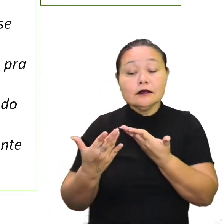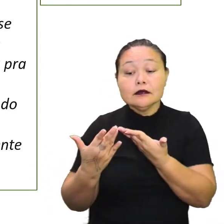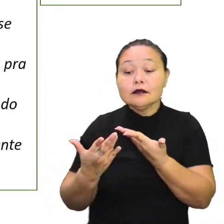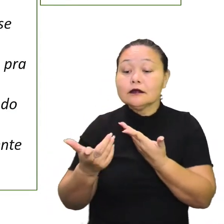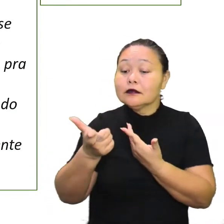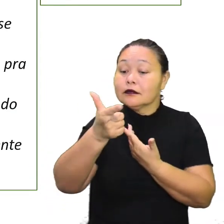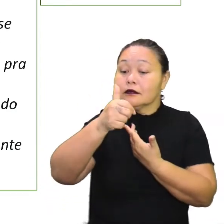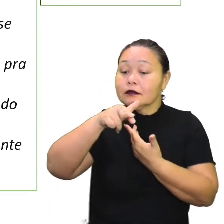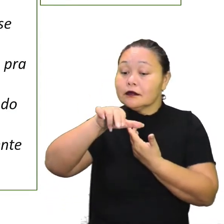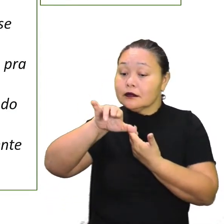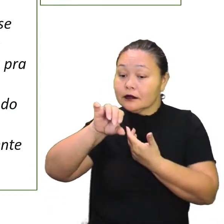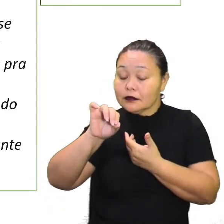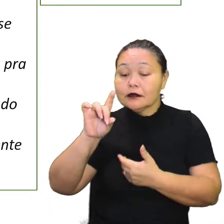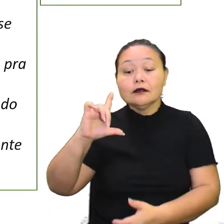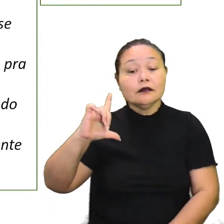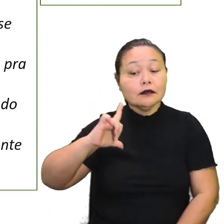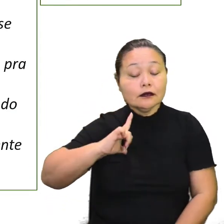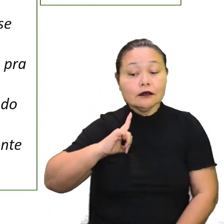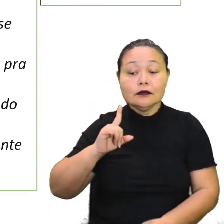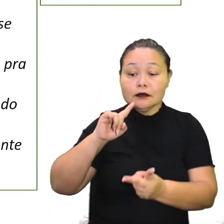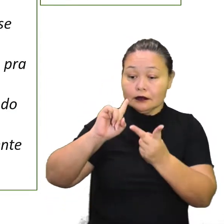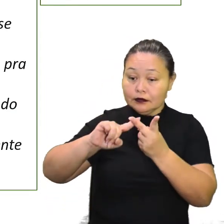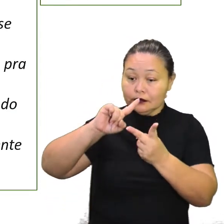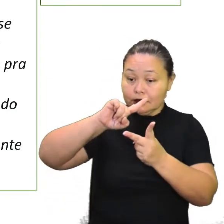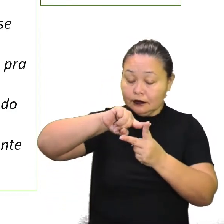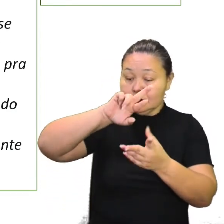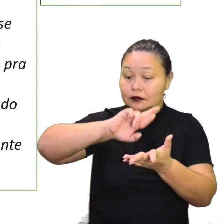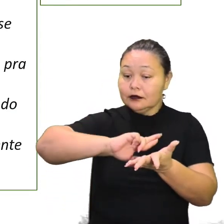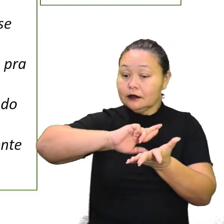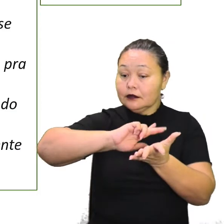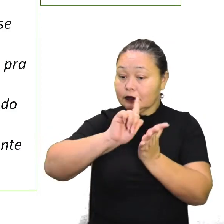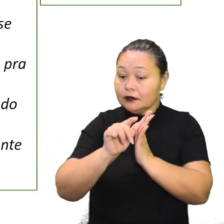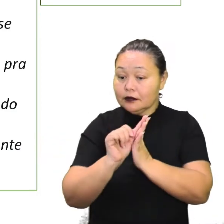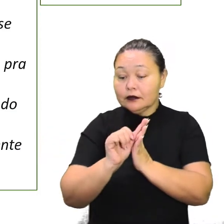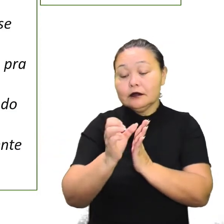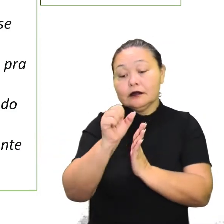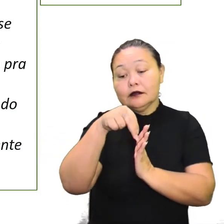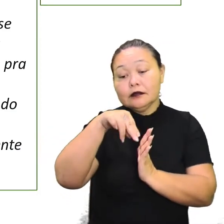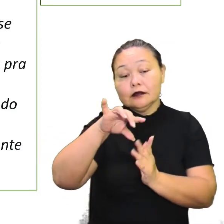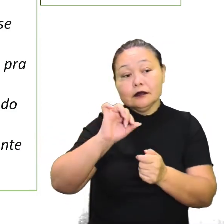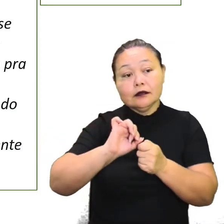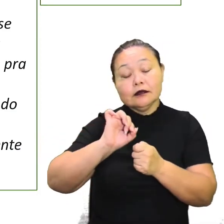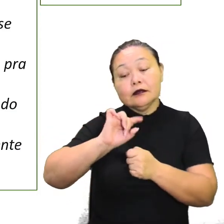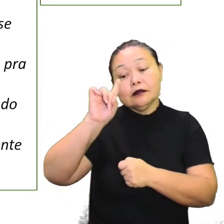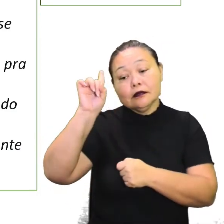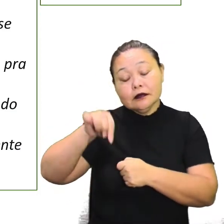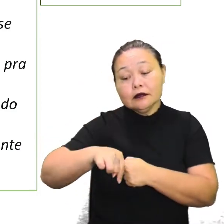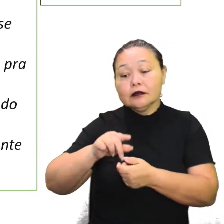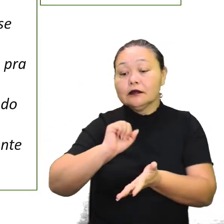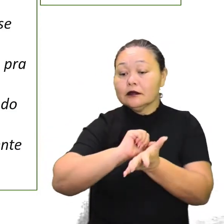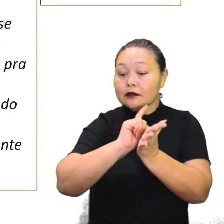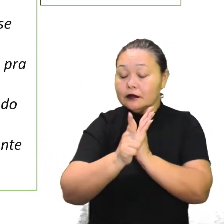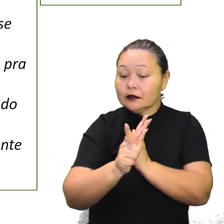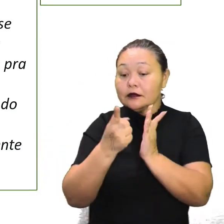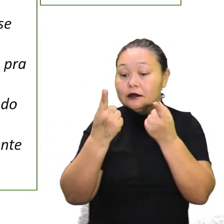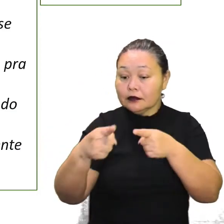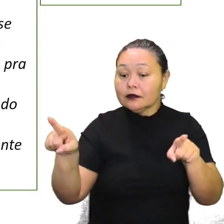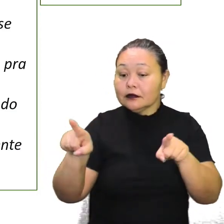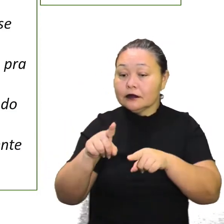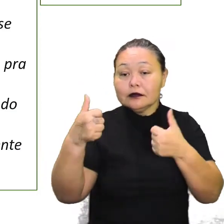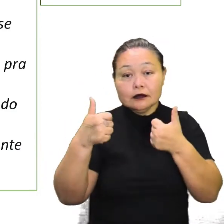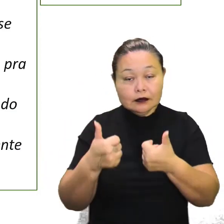o lirismo, vocês percebam que temos dois gêneros diferentes. Um é um soneto e outro é um gênero, né,